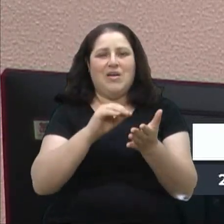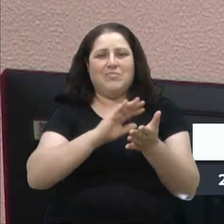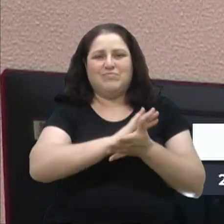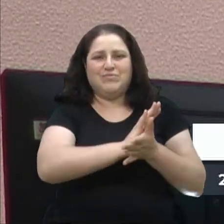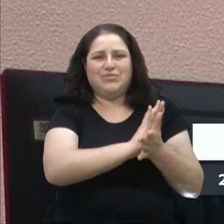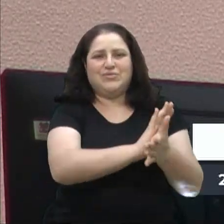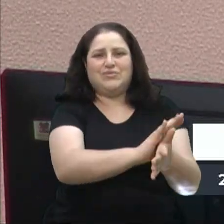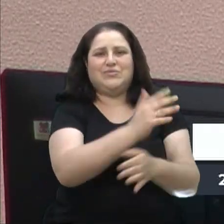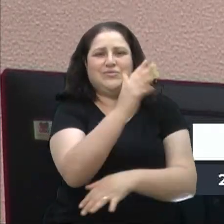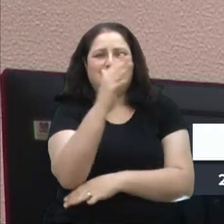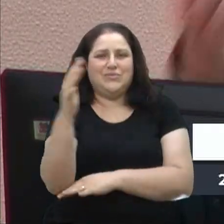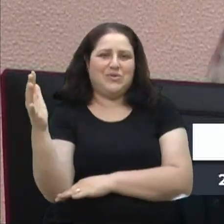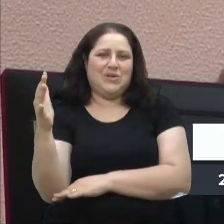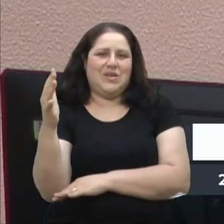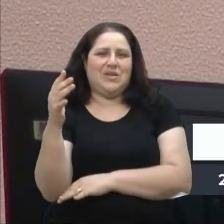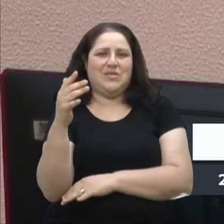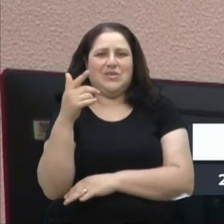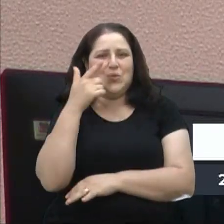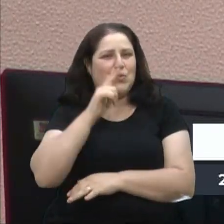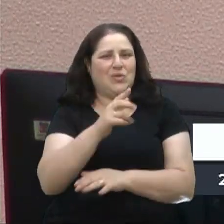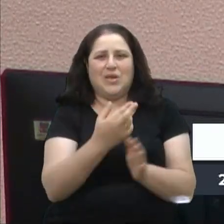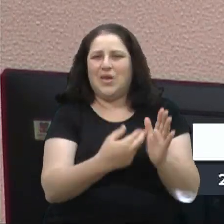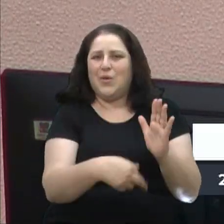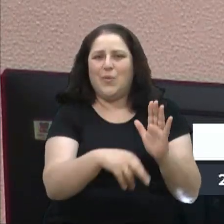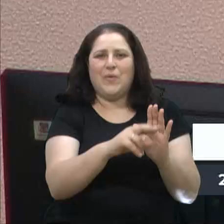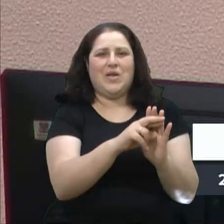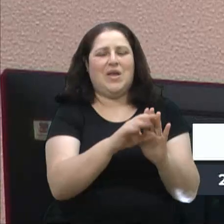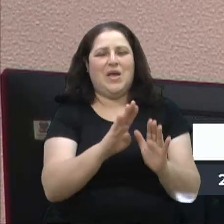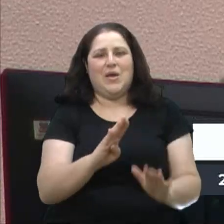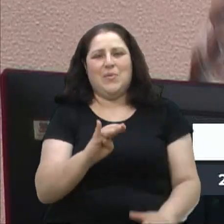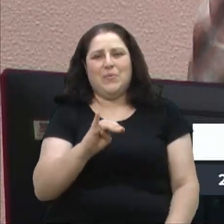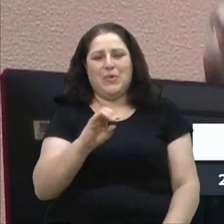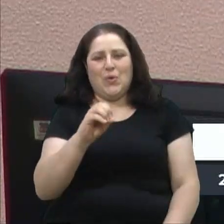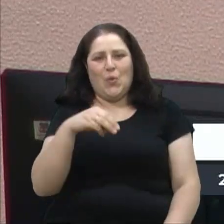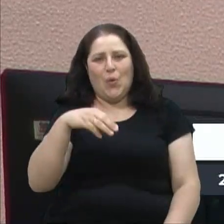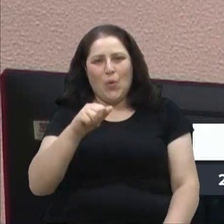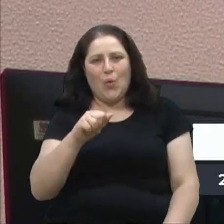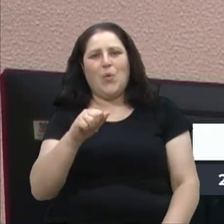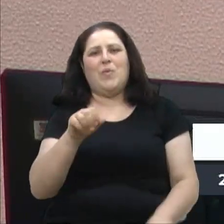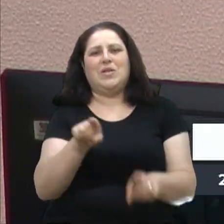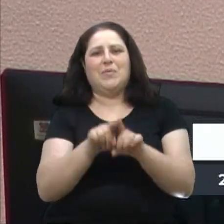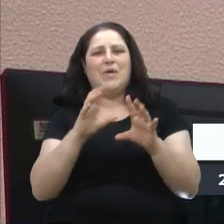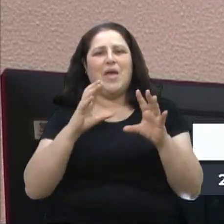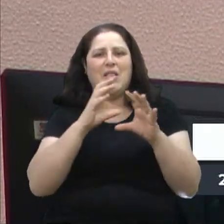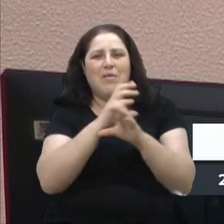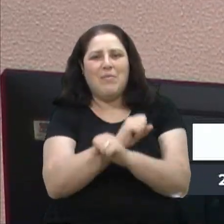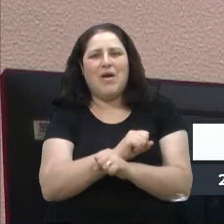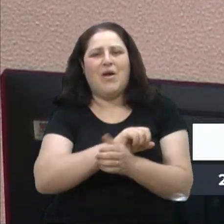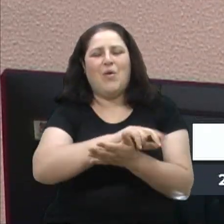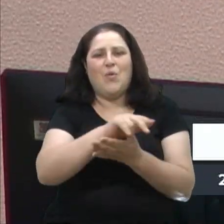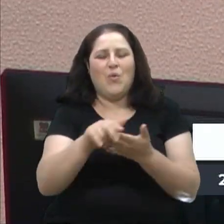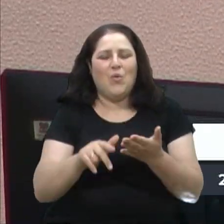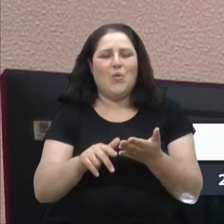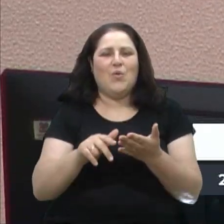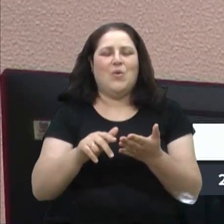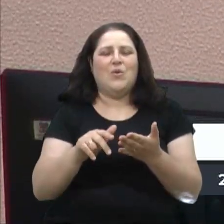da floresta, e do bioma, como o Lucas comentou, e da biodiversidade, que são